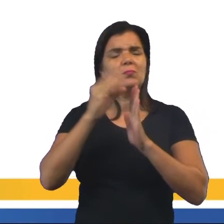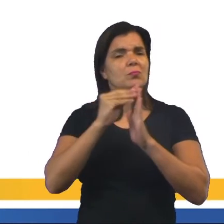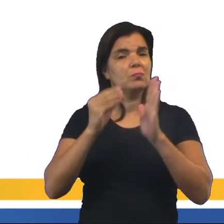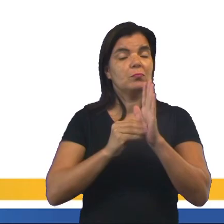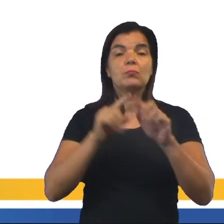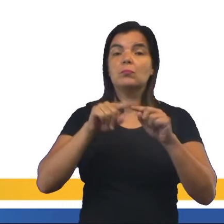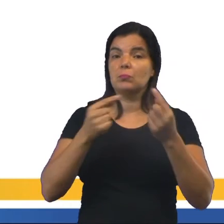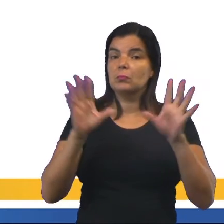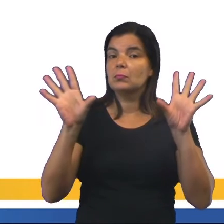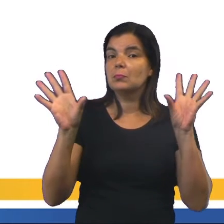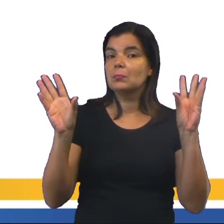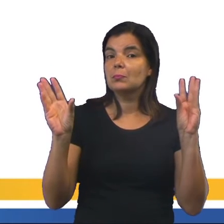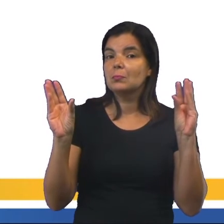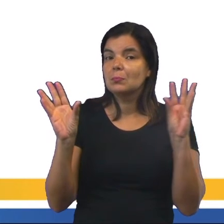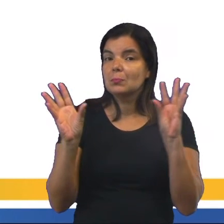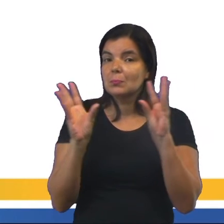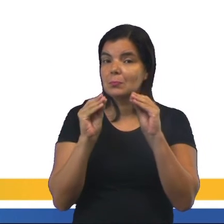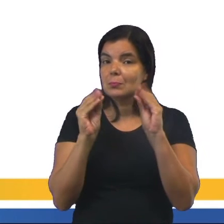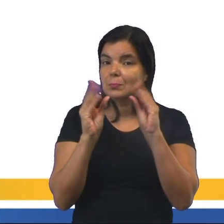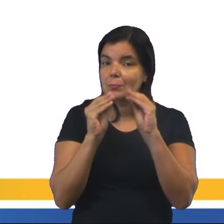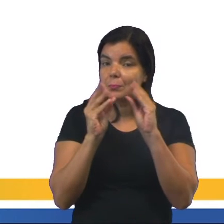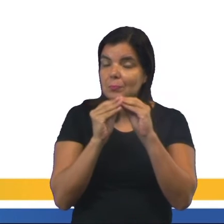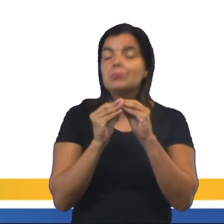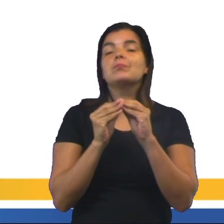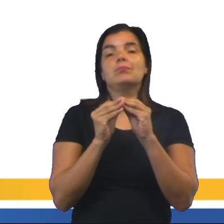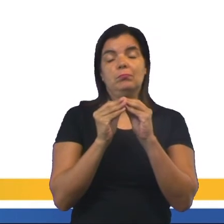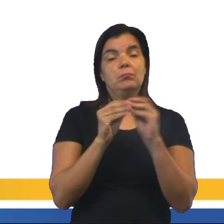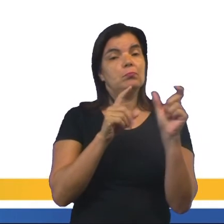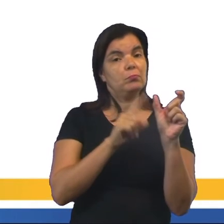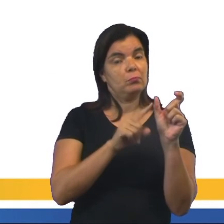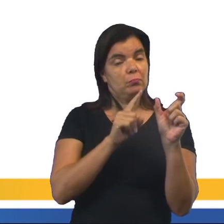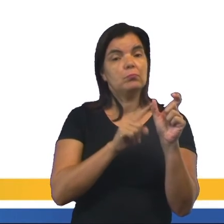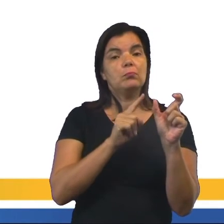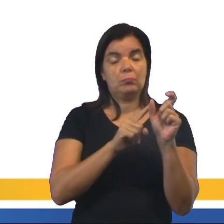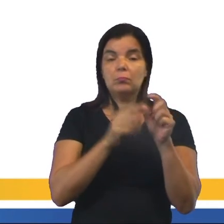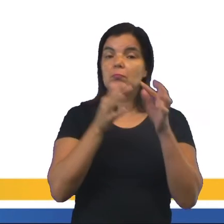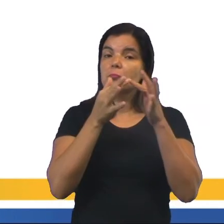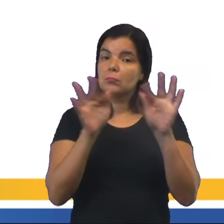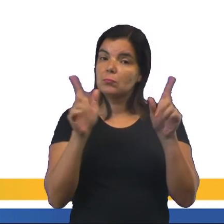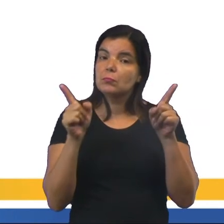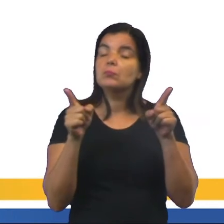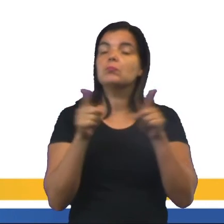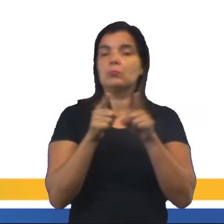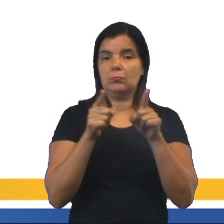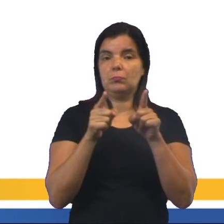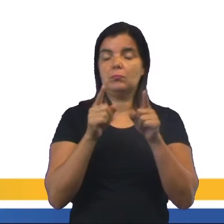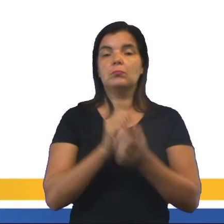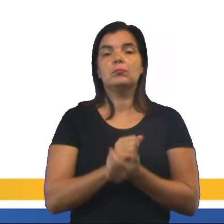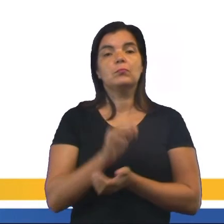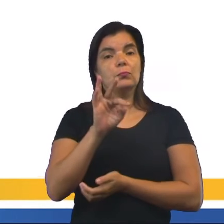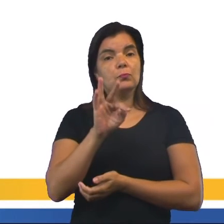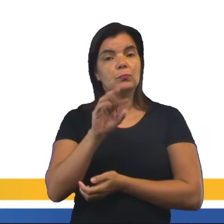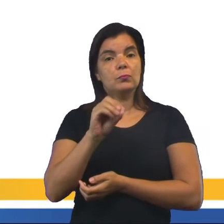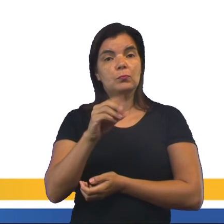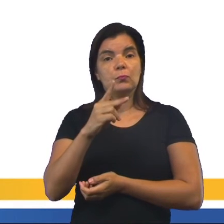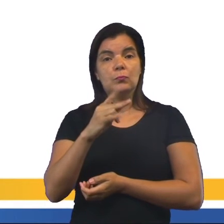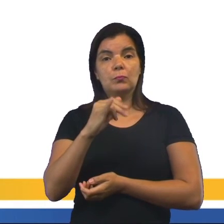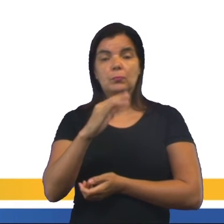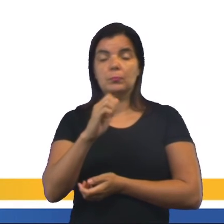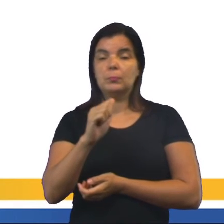vai sintetizar, usar palavras-chave e frases curtas topicalizadas. Topicalizadas